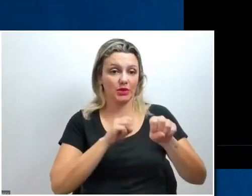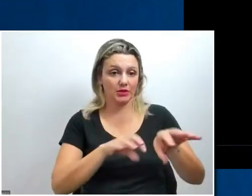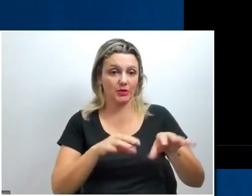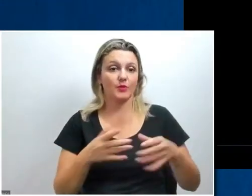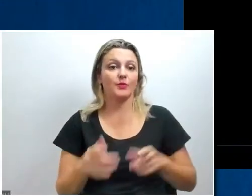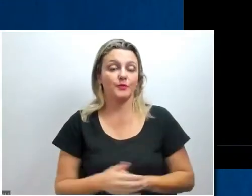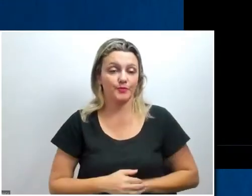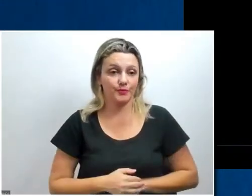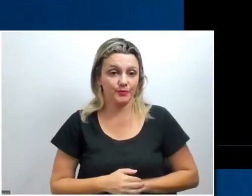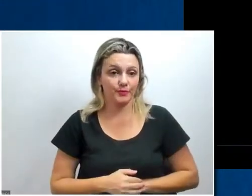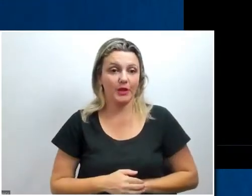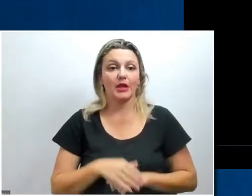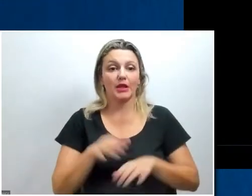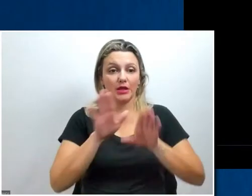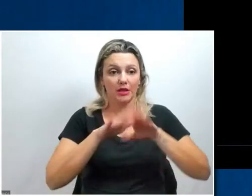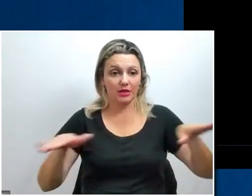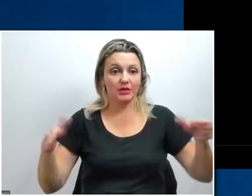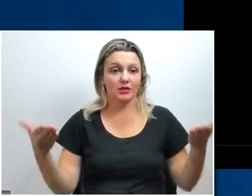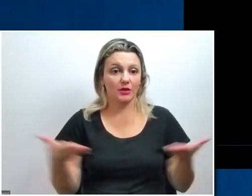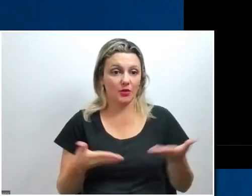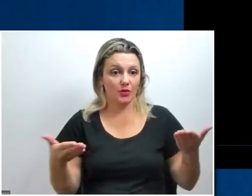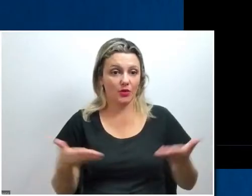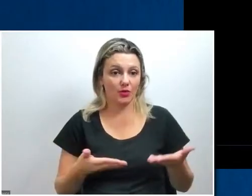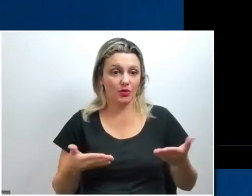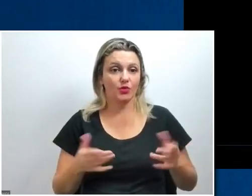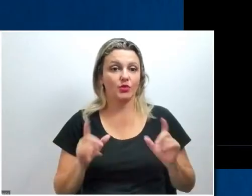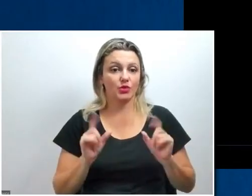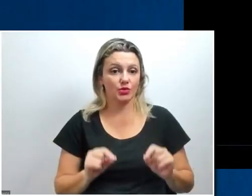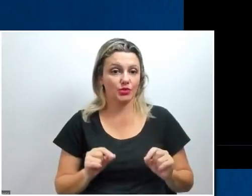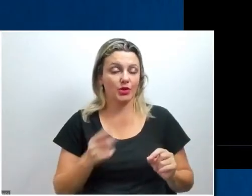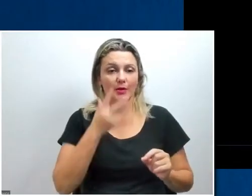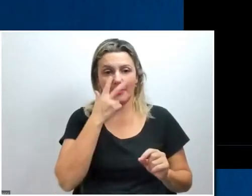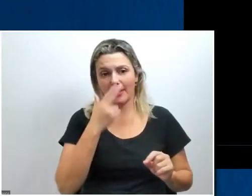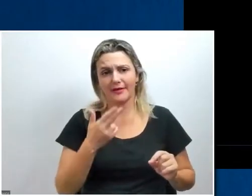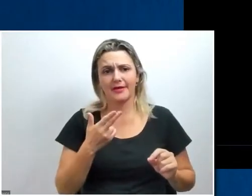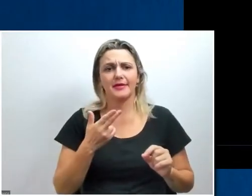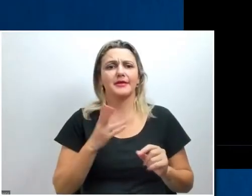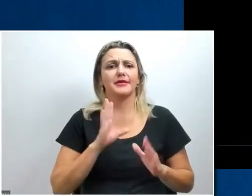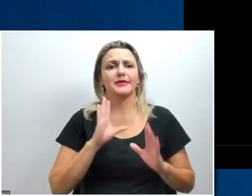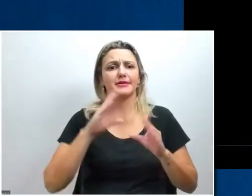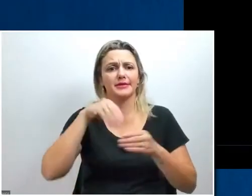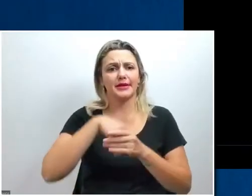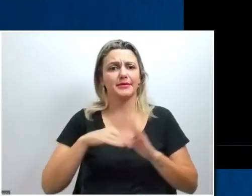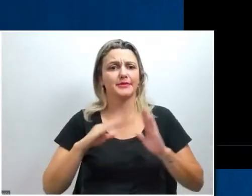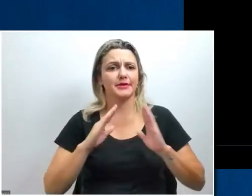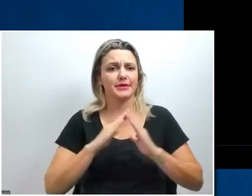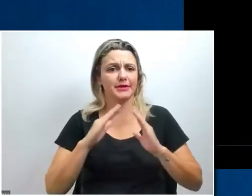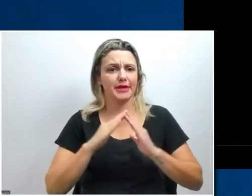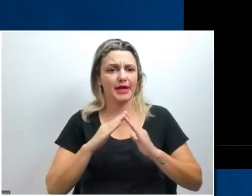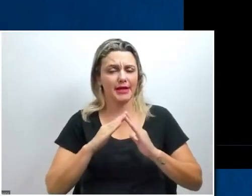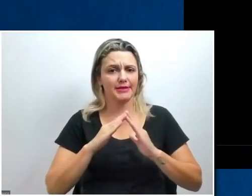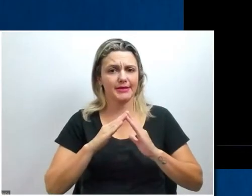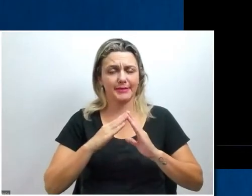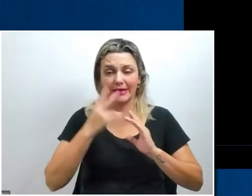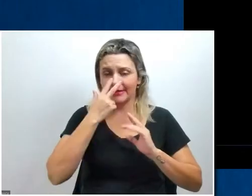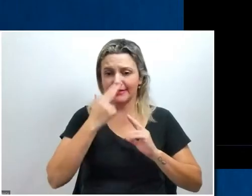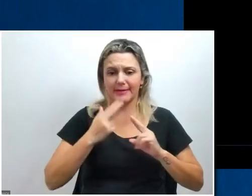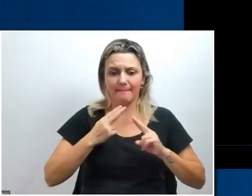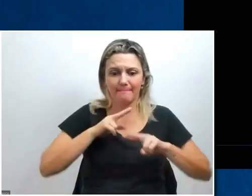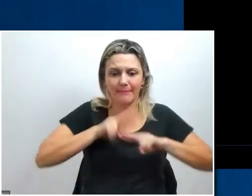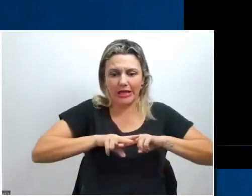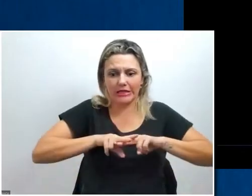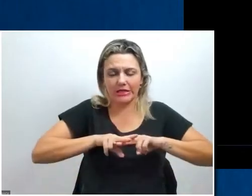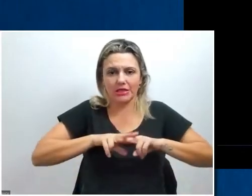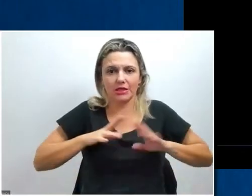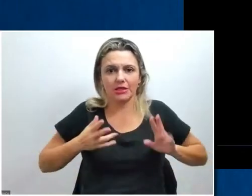dia estão literalmente enjauladas dentro de casa, né, até centros